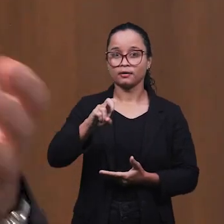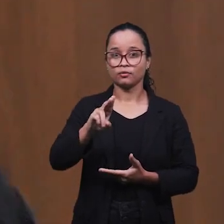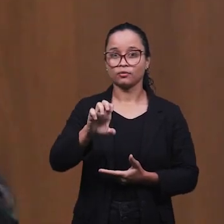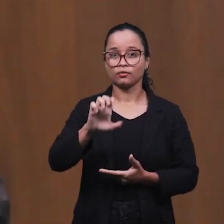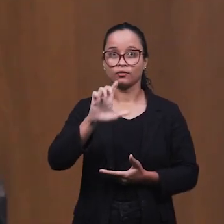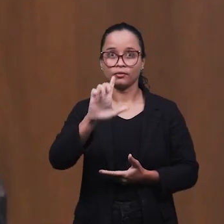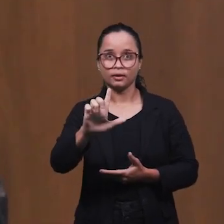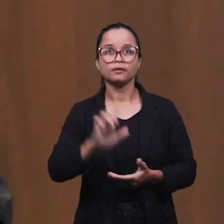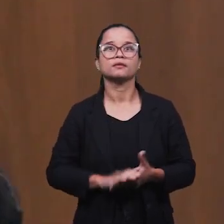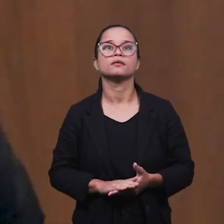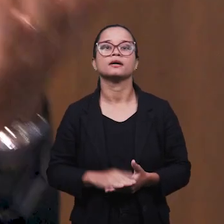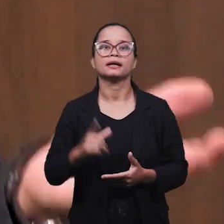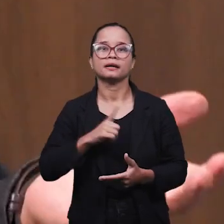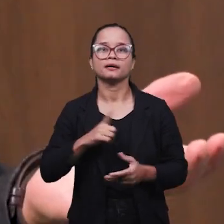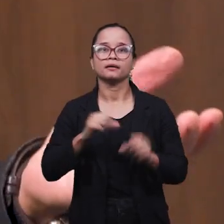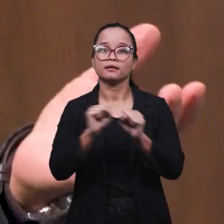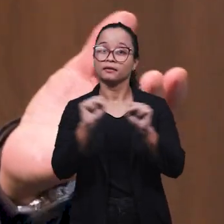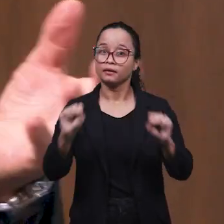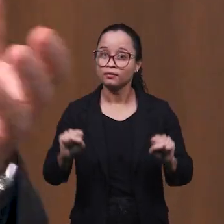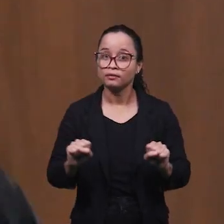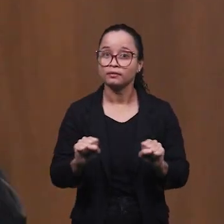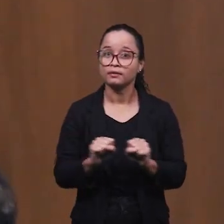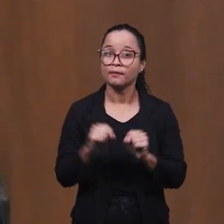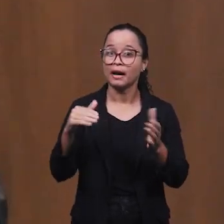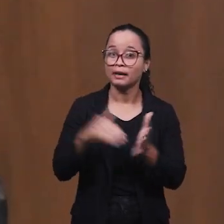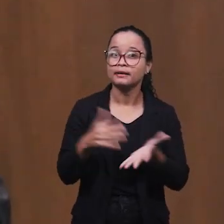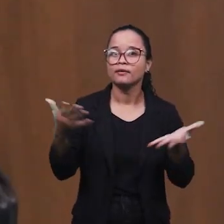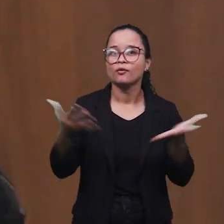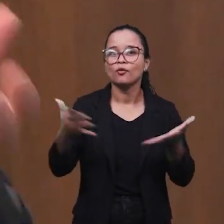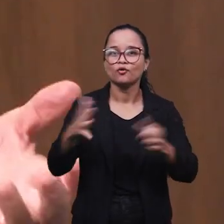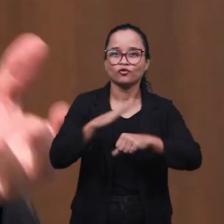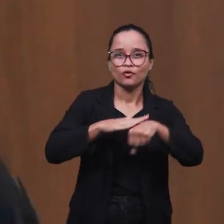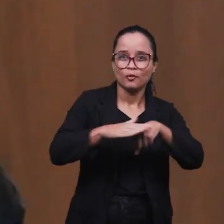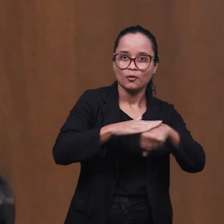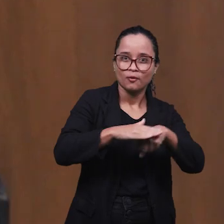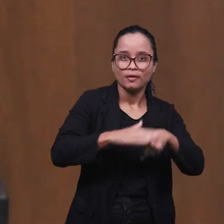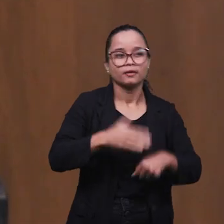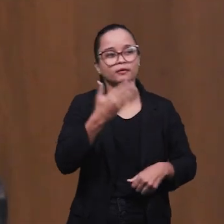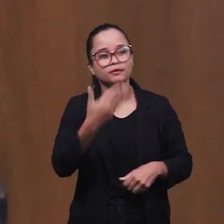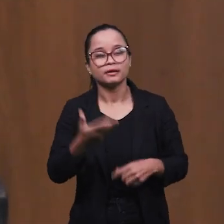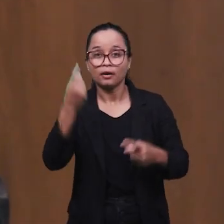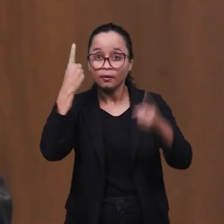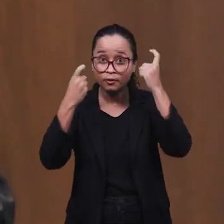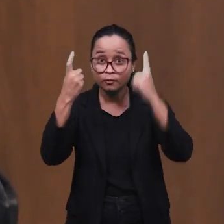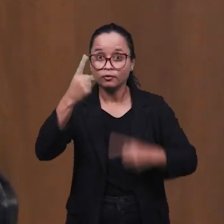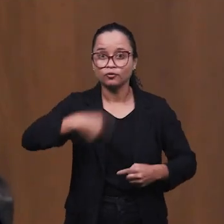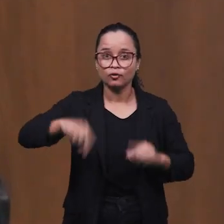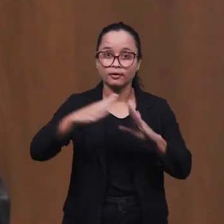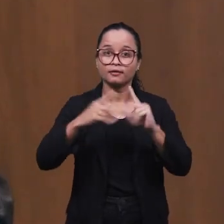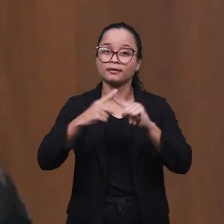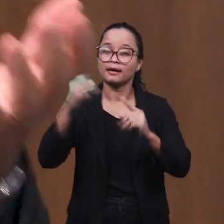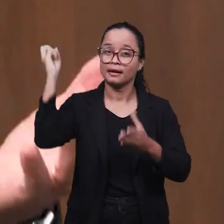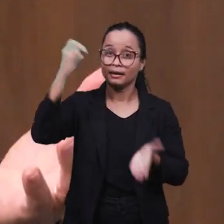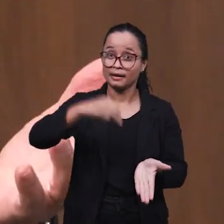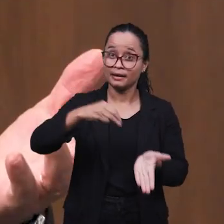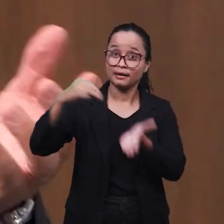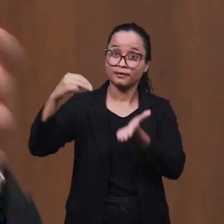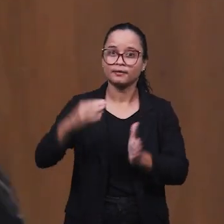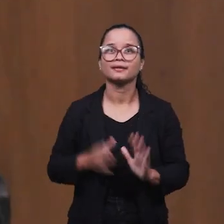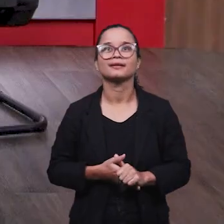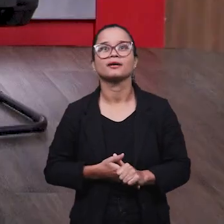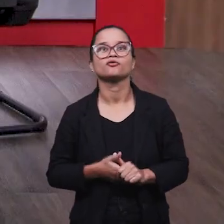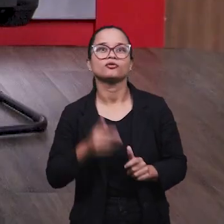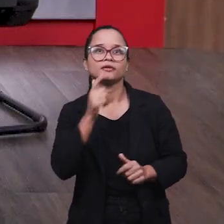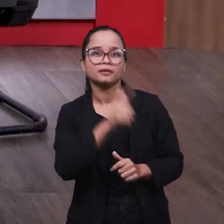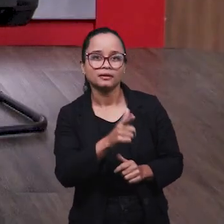em casa e a gente tem como conversar com ele. Ou seja, é uma preocupação nossa da Igreja Maranata sempre de ter acesso a essas pessoas. Né?